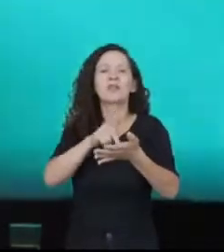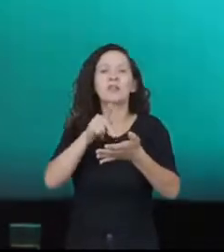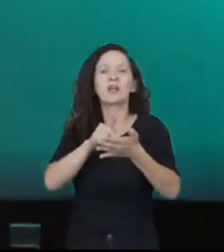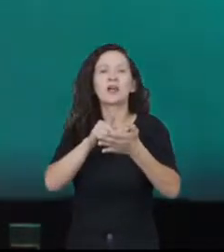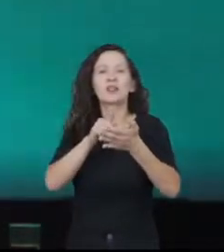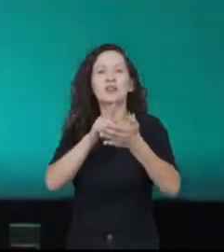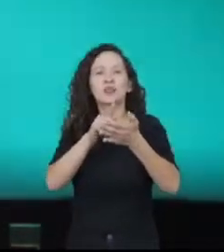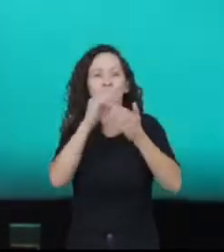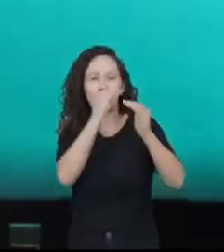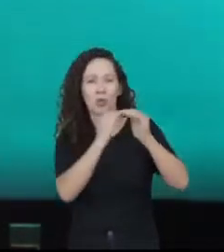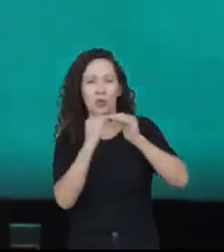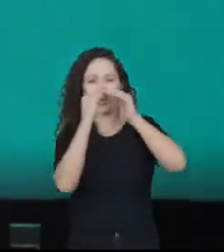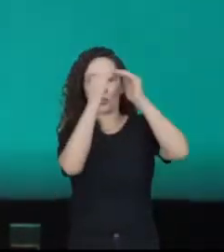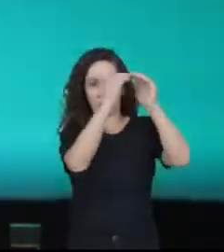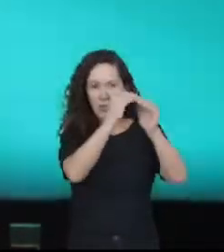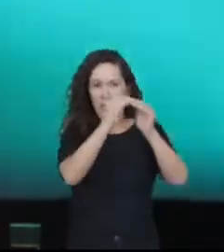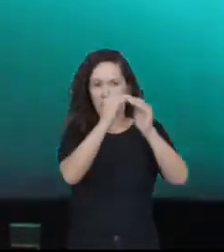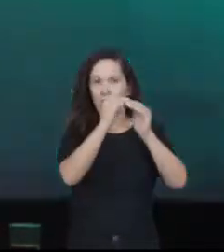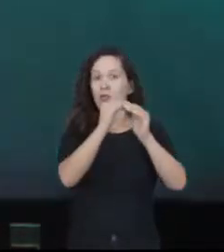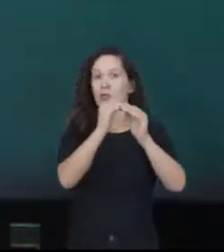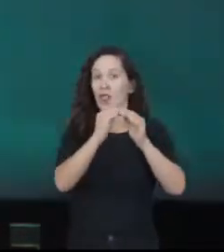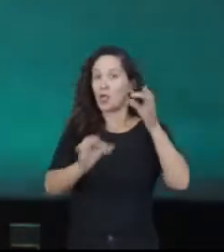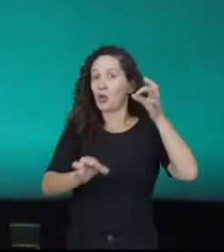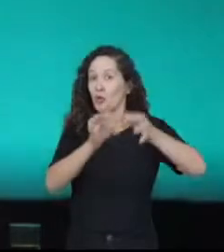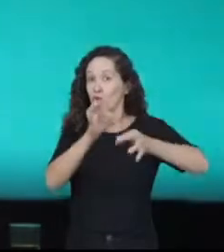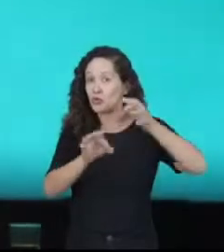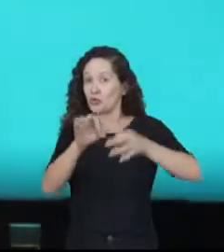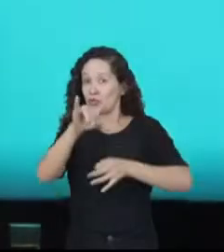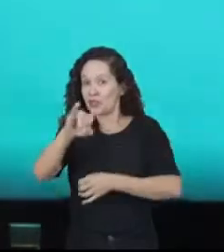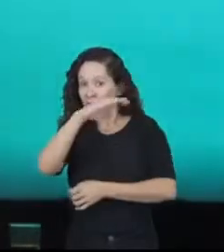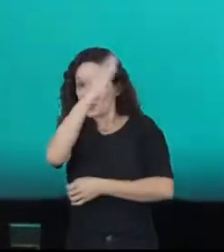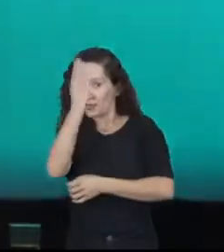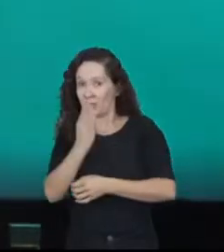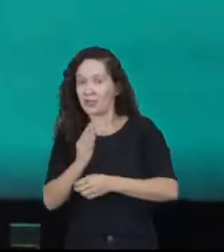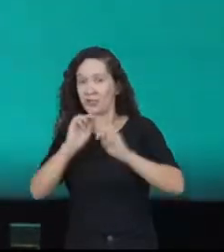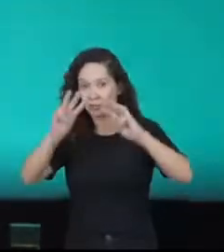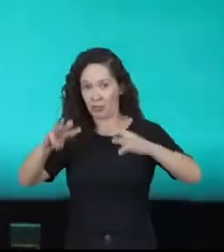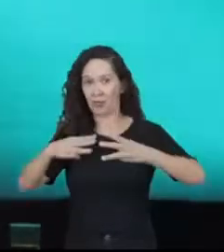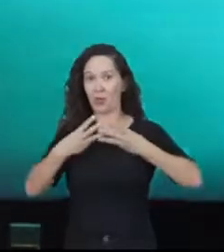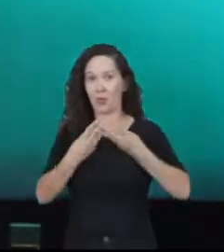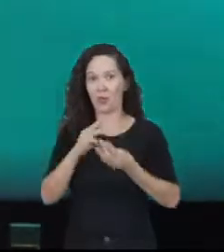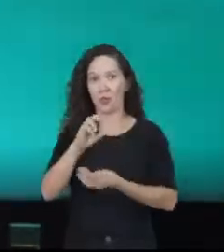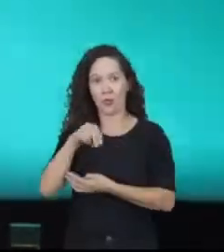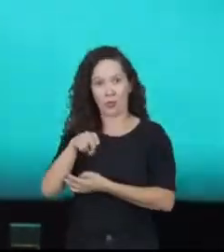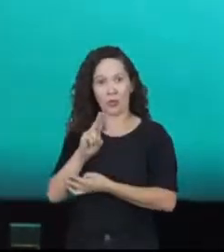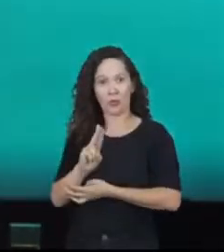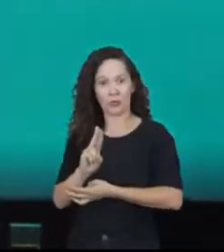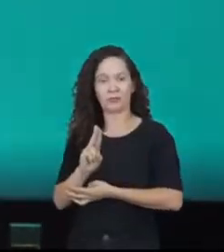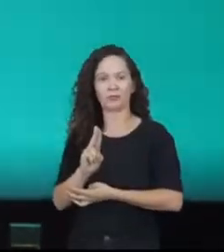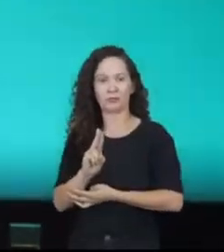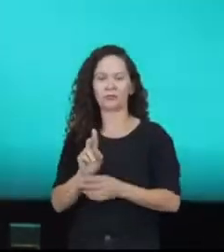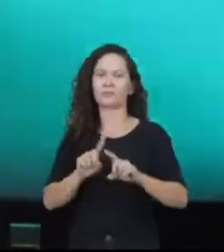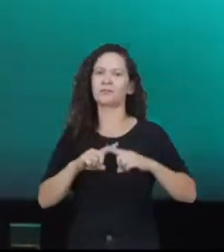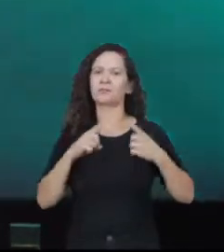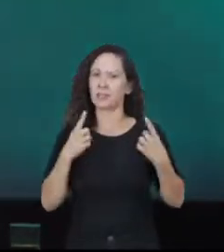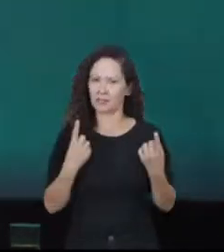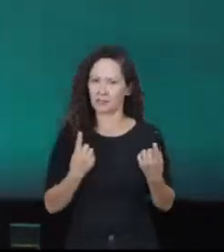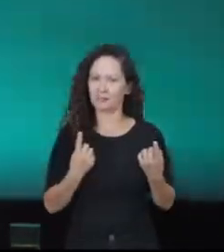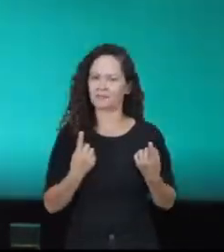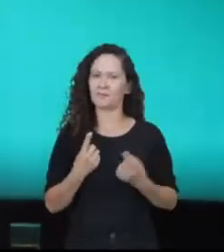Brasileira e pela Organização das Nações Unidas. Mas não espere de